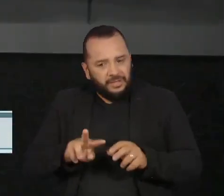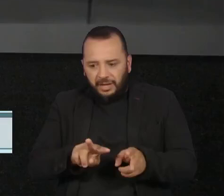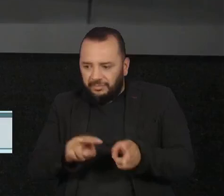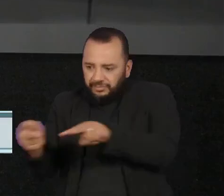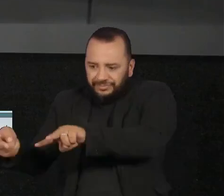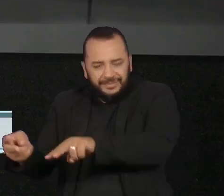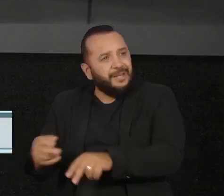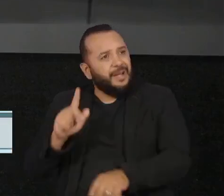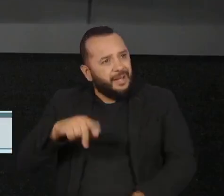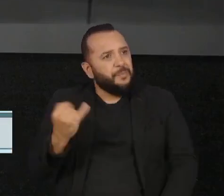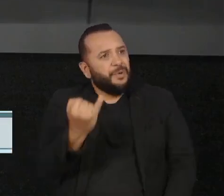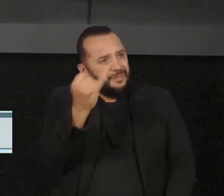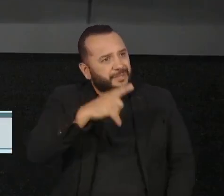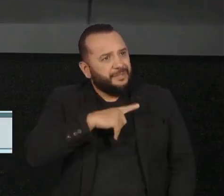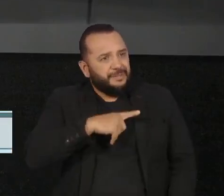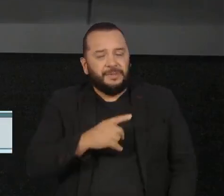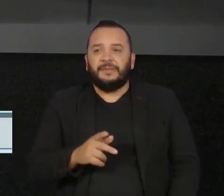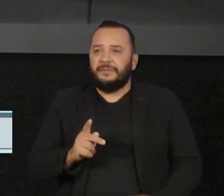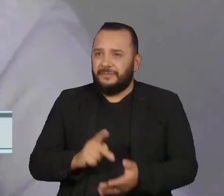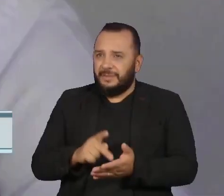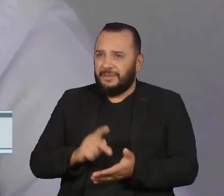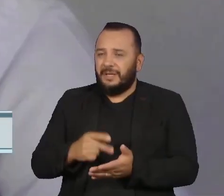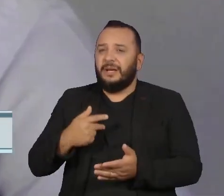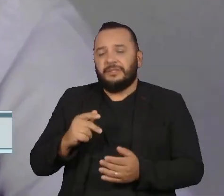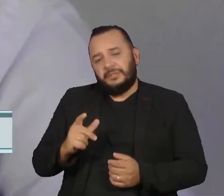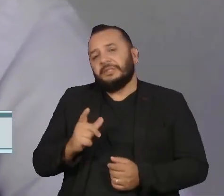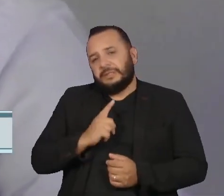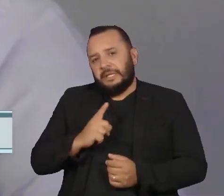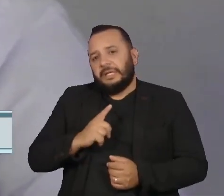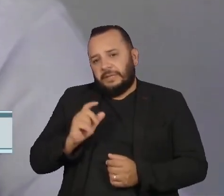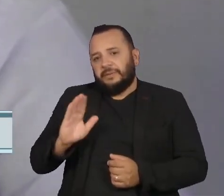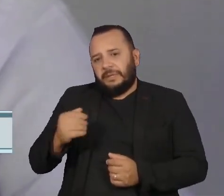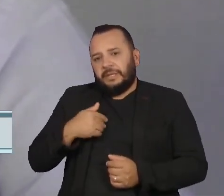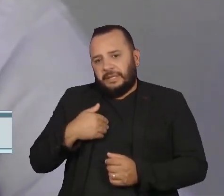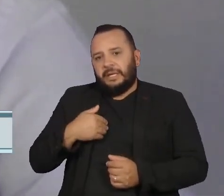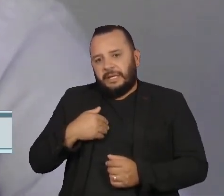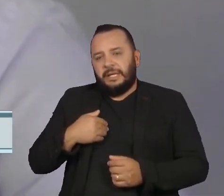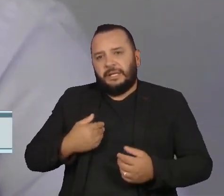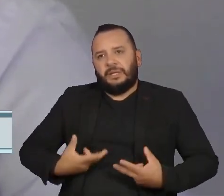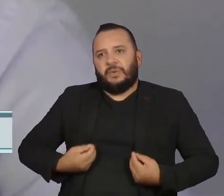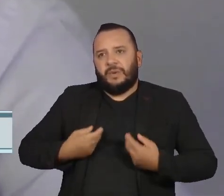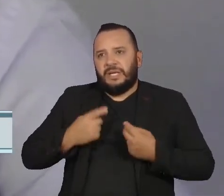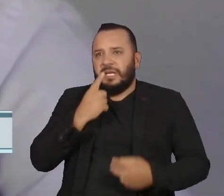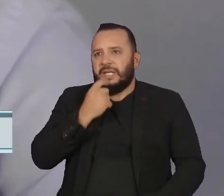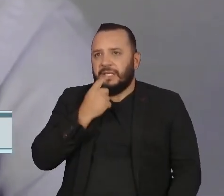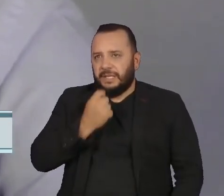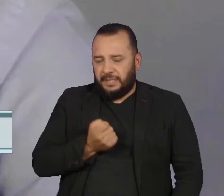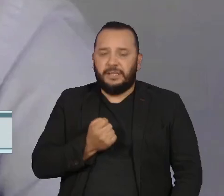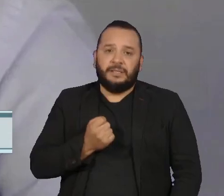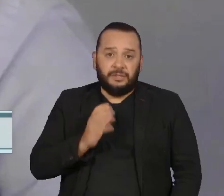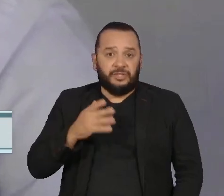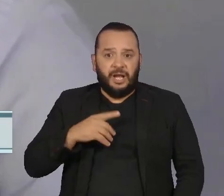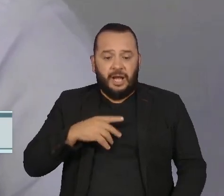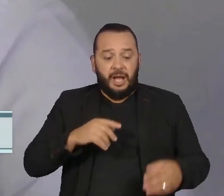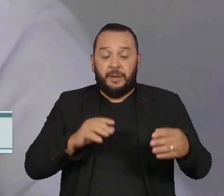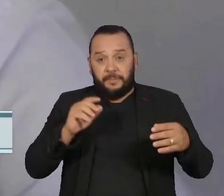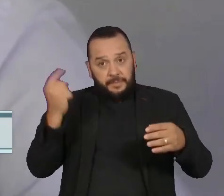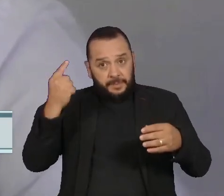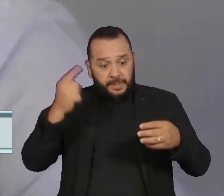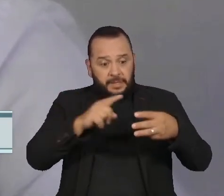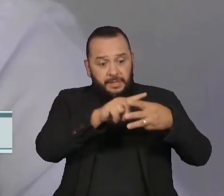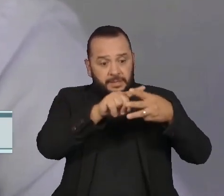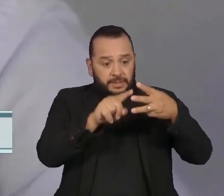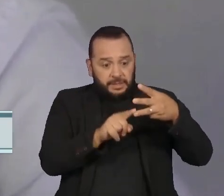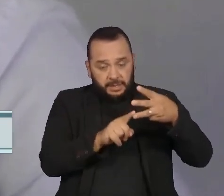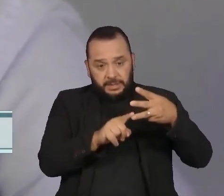né? O que vai diferenciar essa quarta doença das demais é muito o tema da cura, né? A gente está falando das 3 primeiras doenças que, a princípio, não